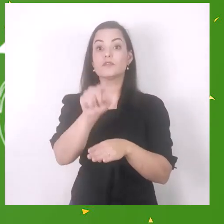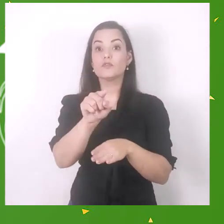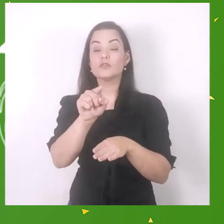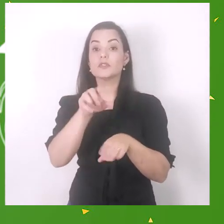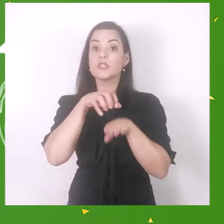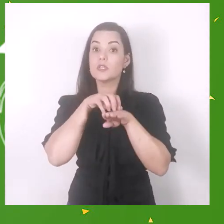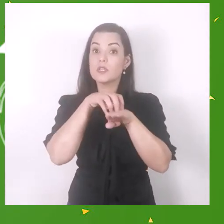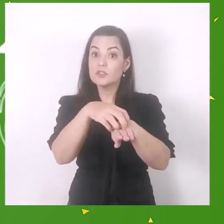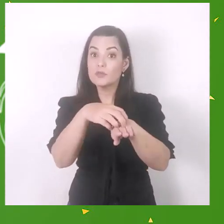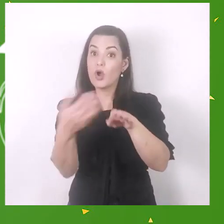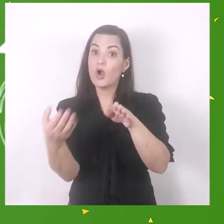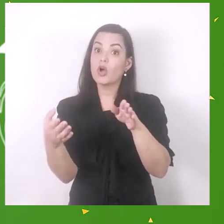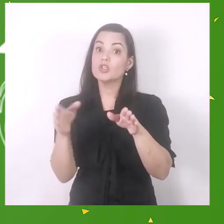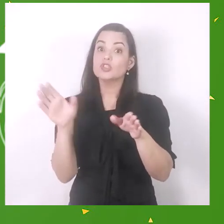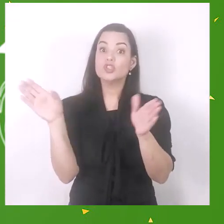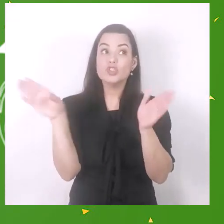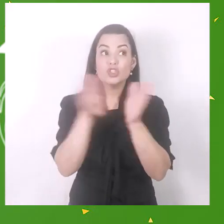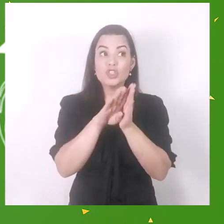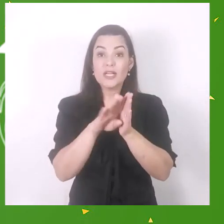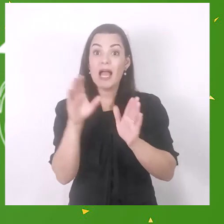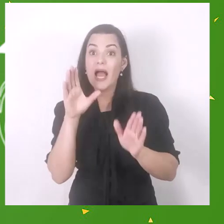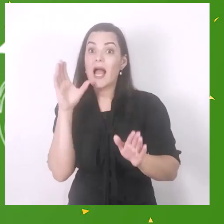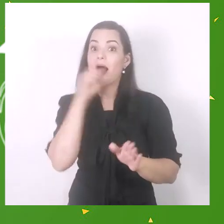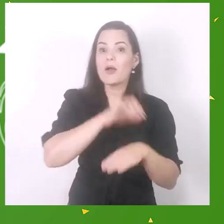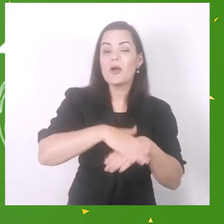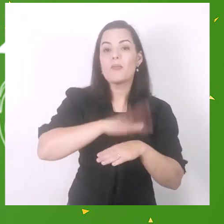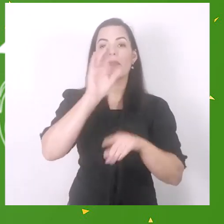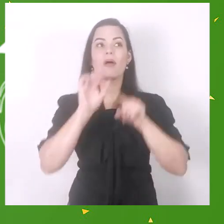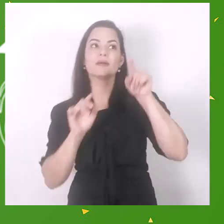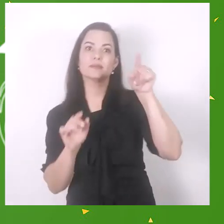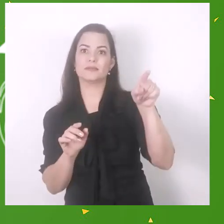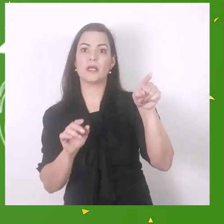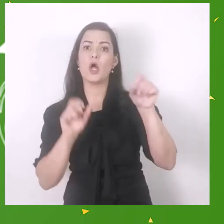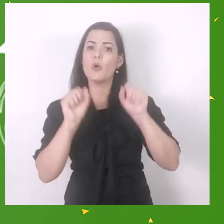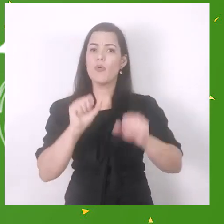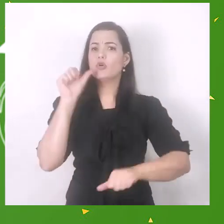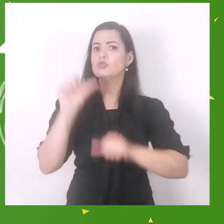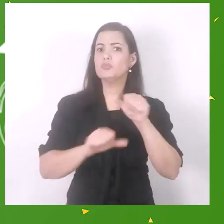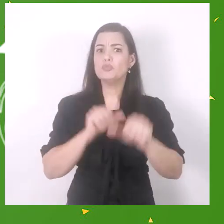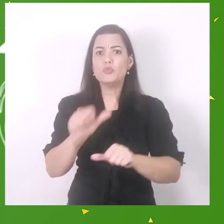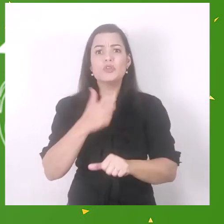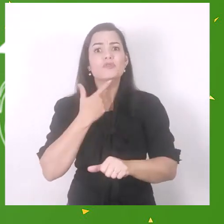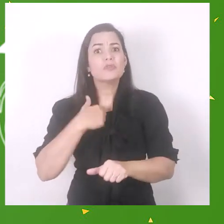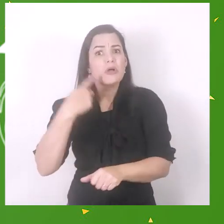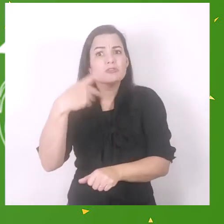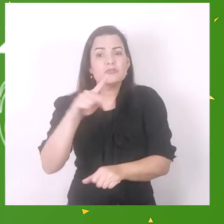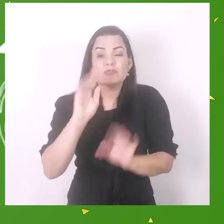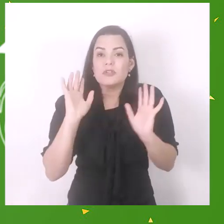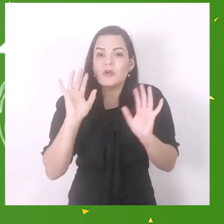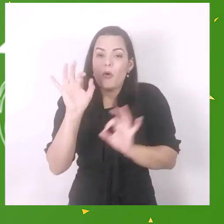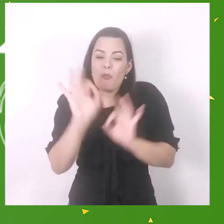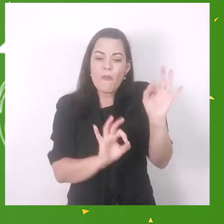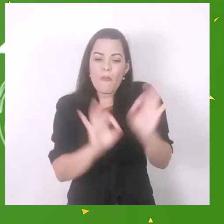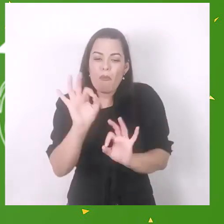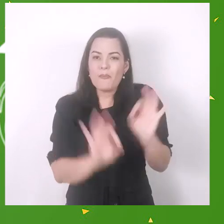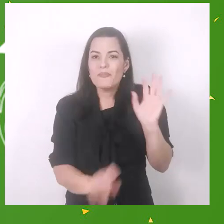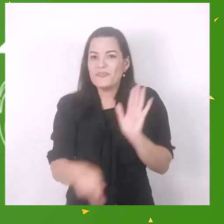vão escolher ainda mais rápido. Você pode mudar o que você quiser. O projeto de engenharia